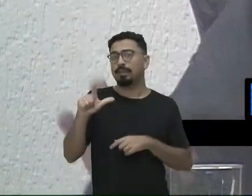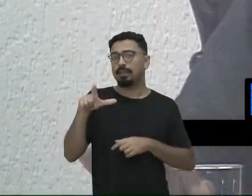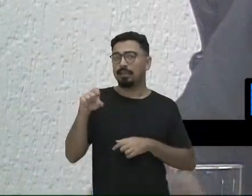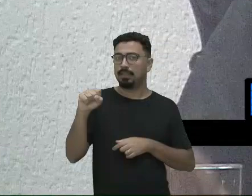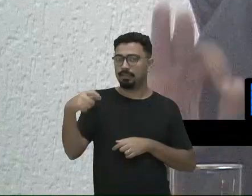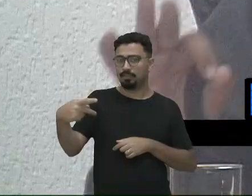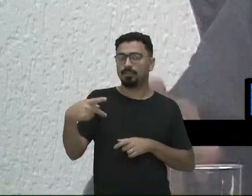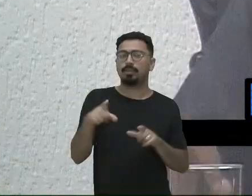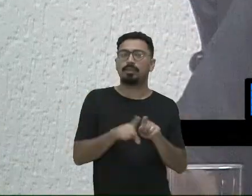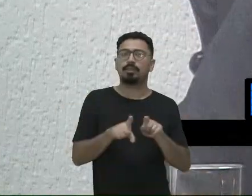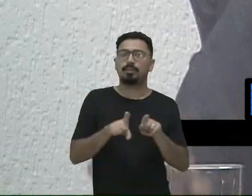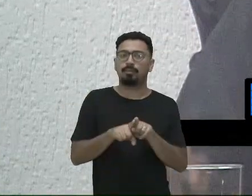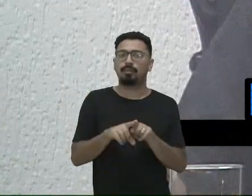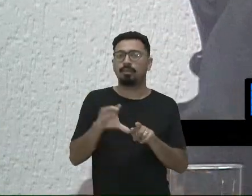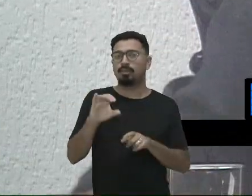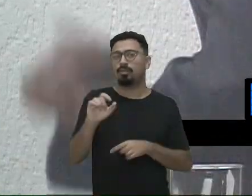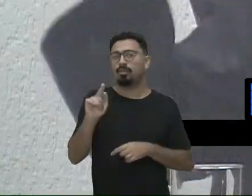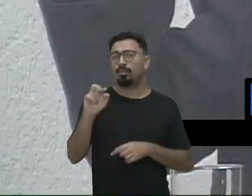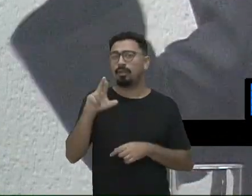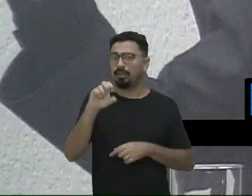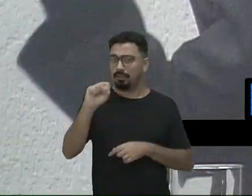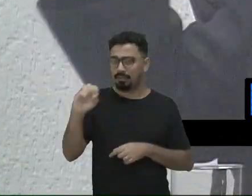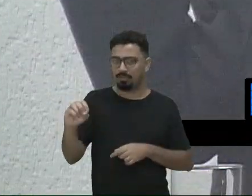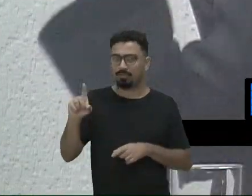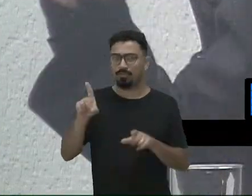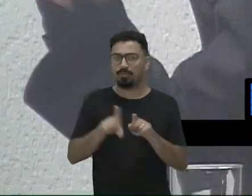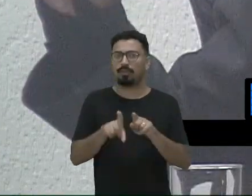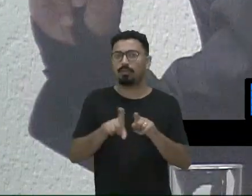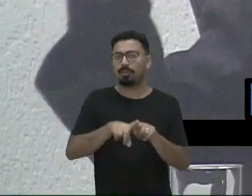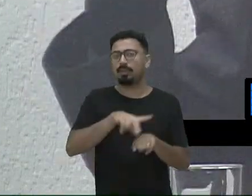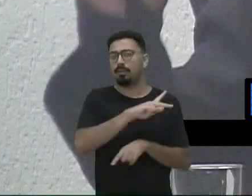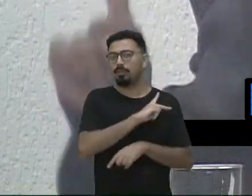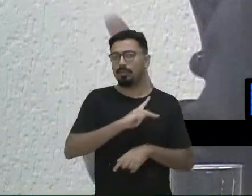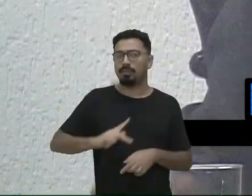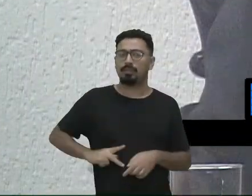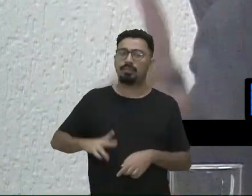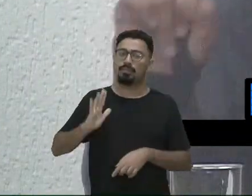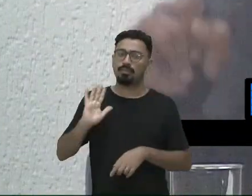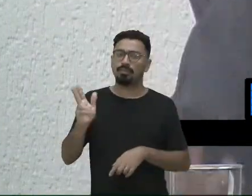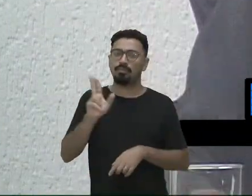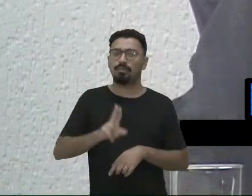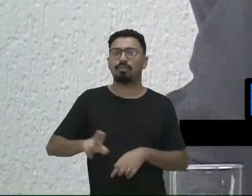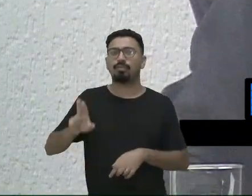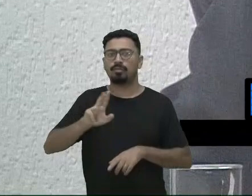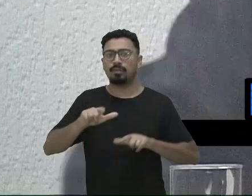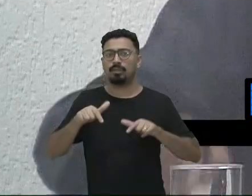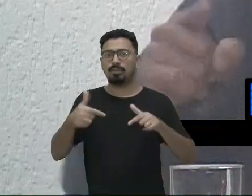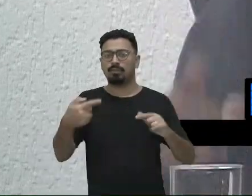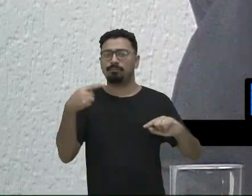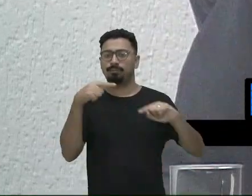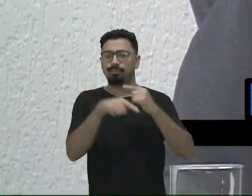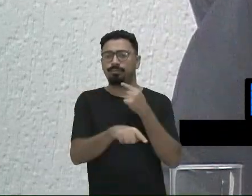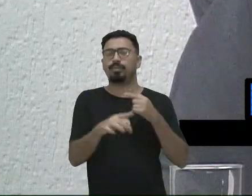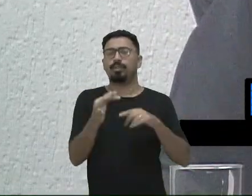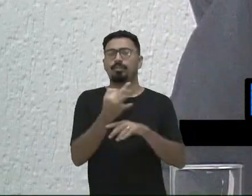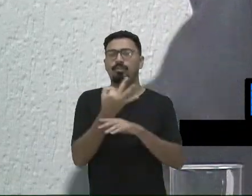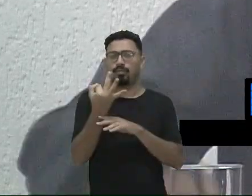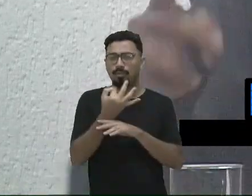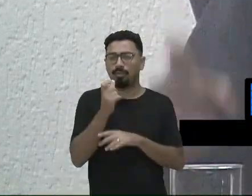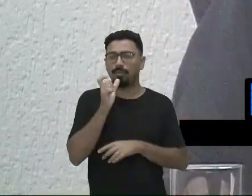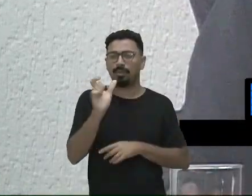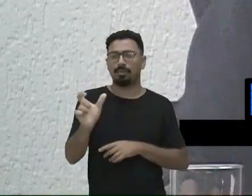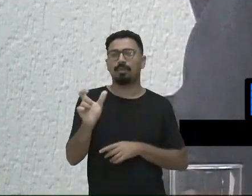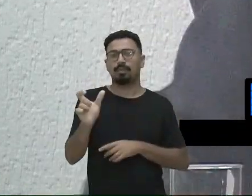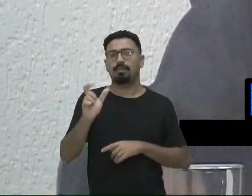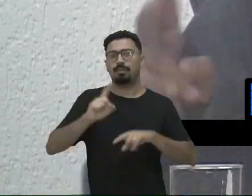Congresso Nacional, do nosso Senado, inclusive a cadeira da Presidência da República já foi usada para atos indecorosos, para palavras de baixo calão,